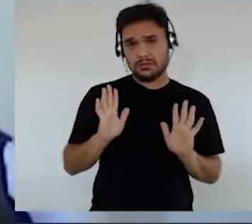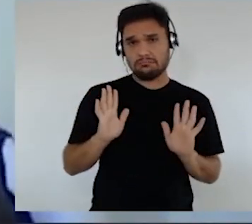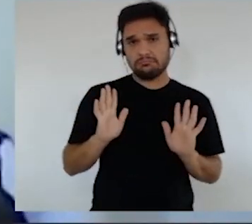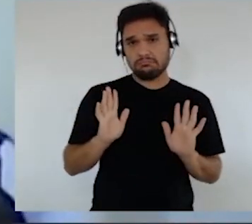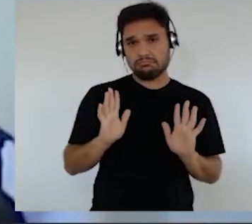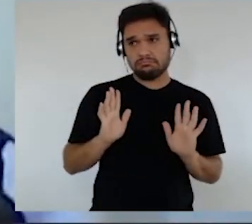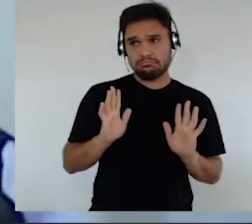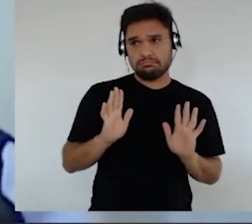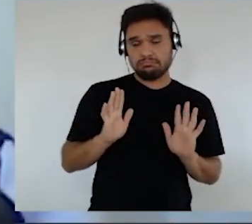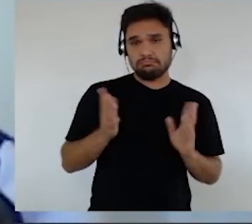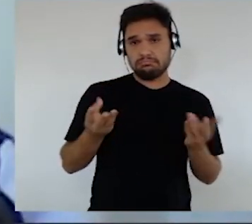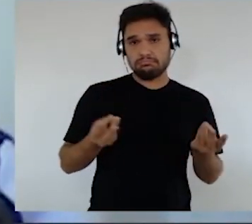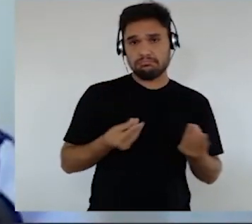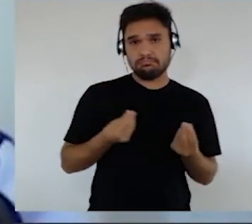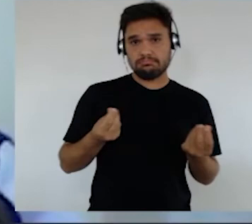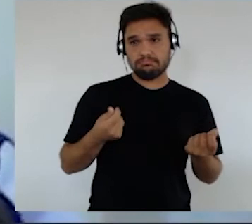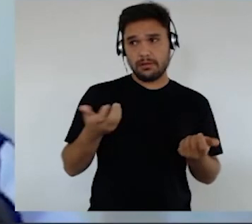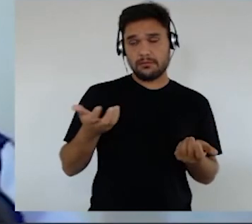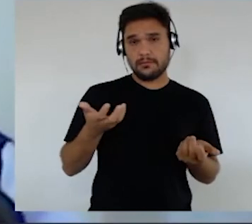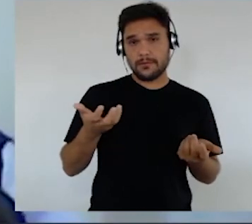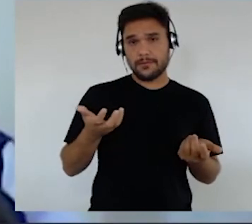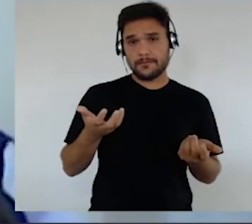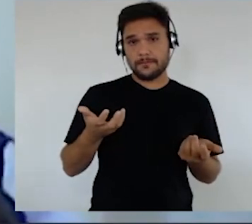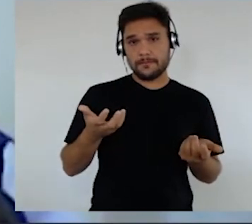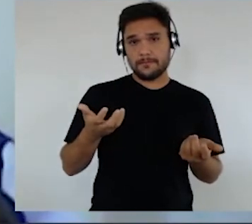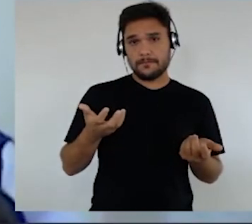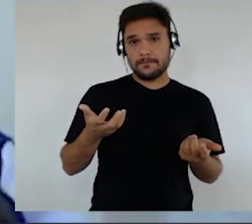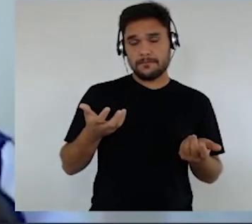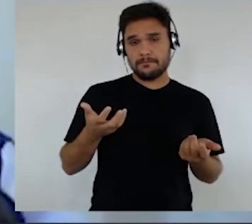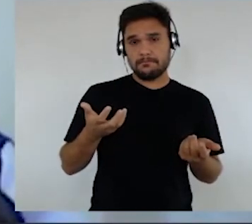fazer, antes de encerrarmos.